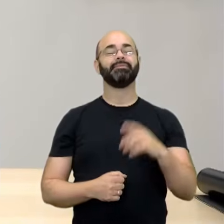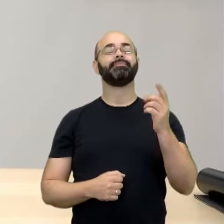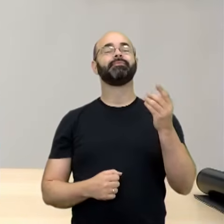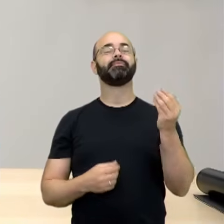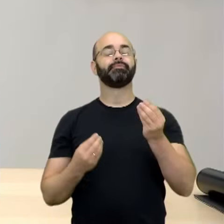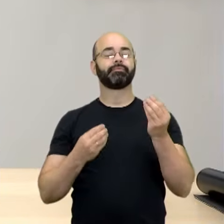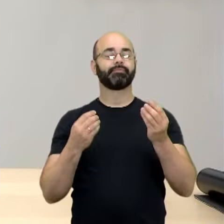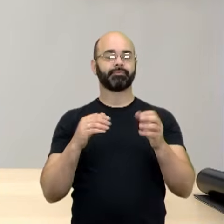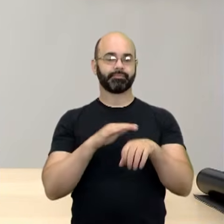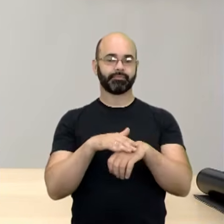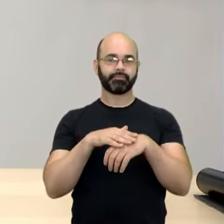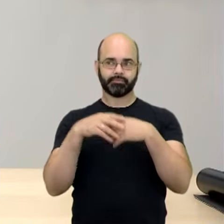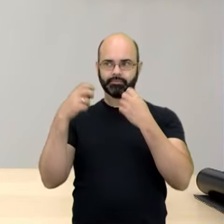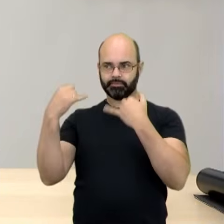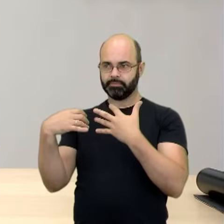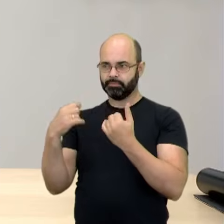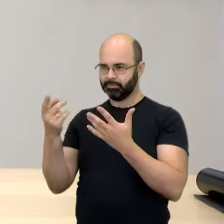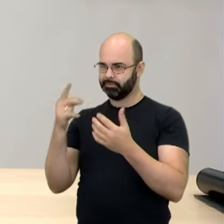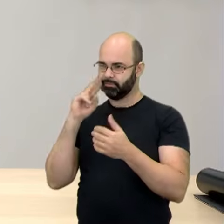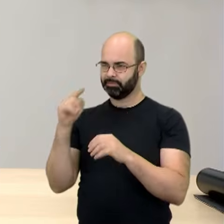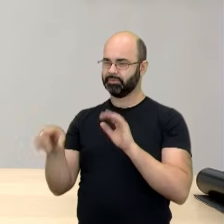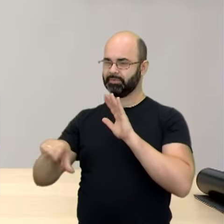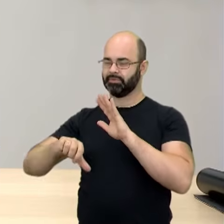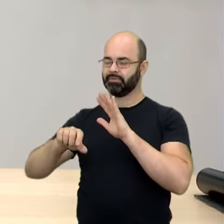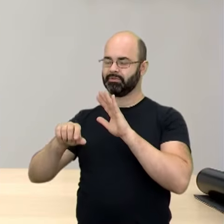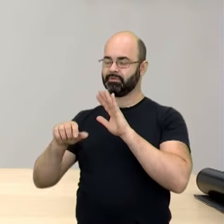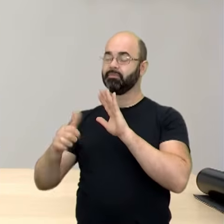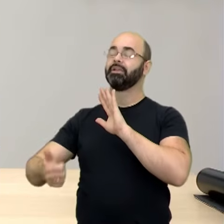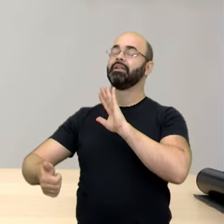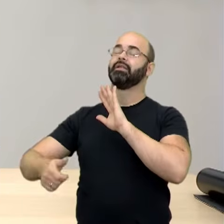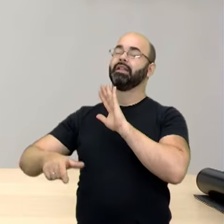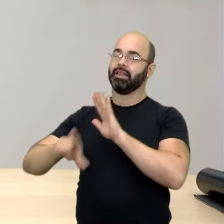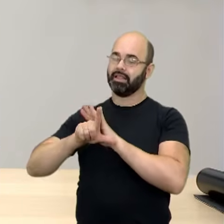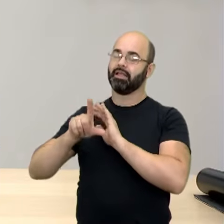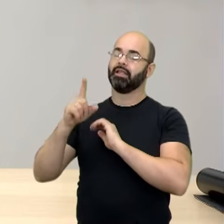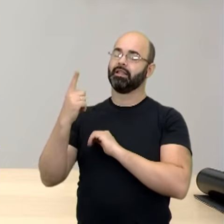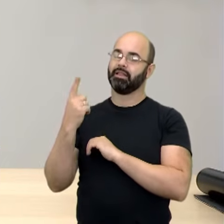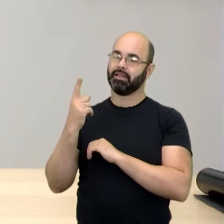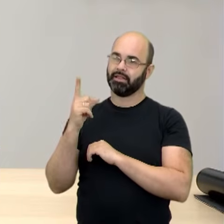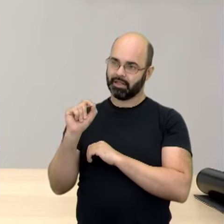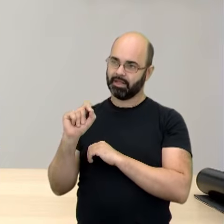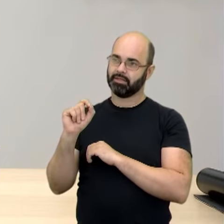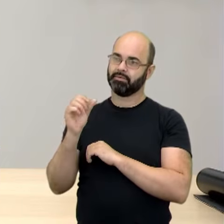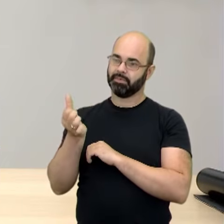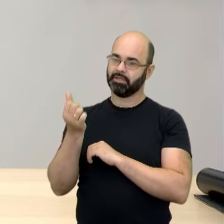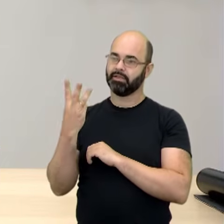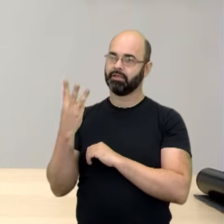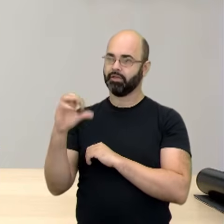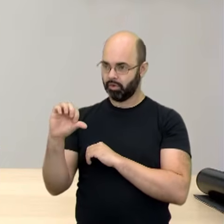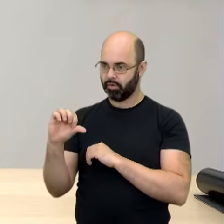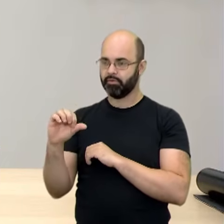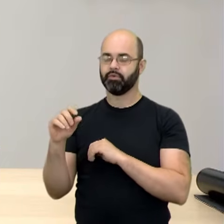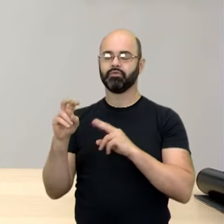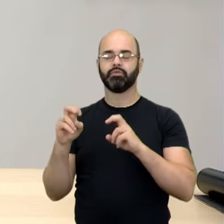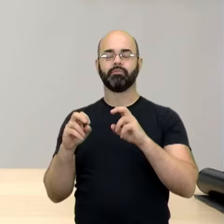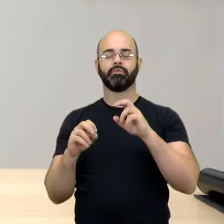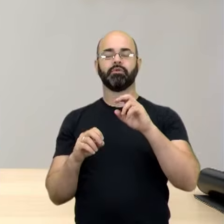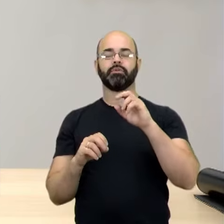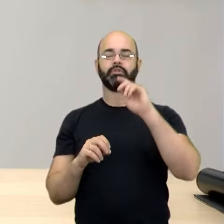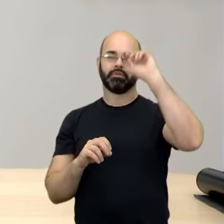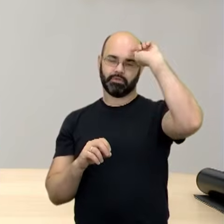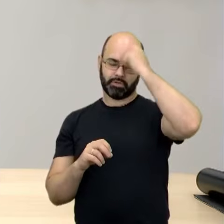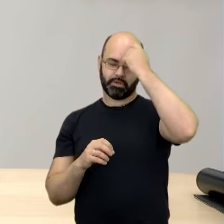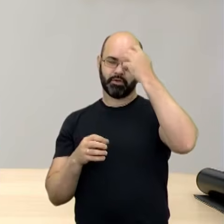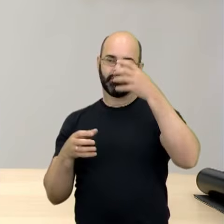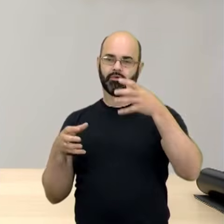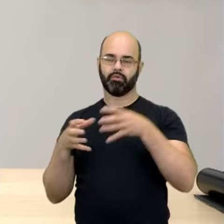porque assim, sobre a Lei 10.639, que institui a história do povo negro em todas